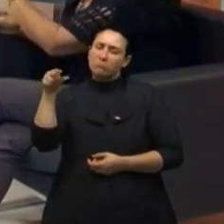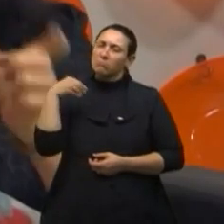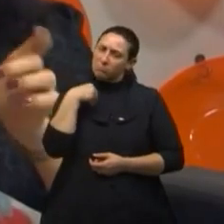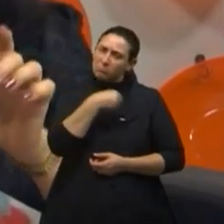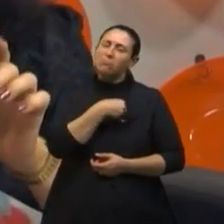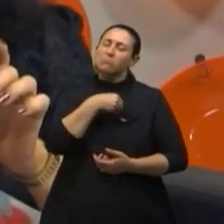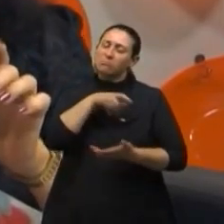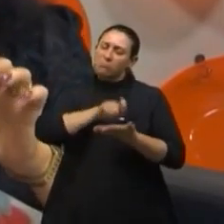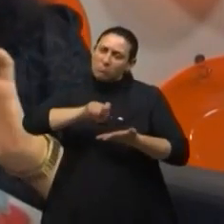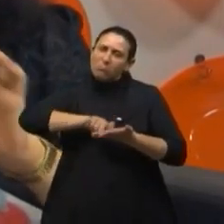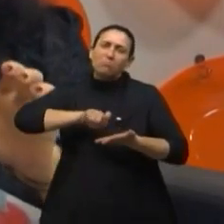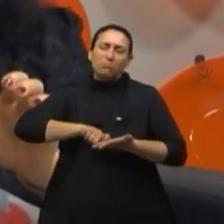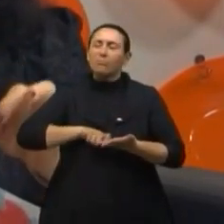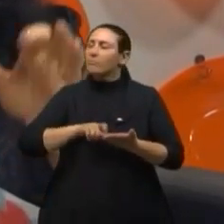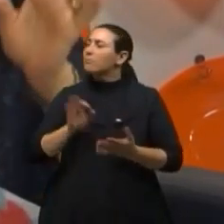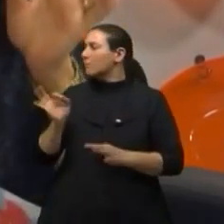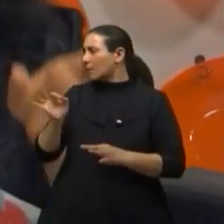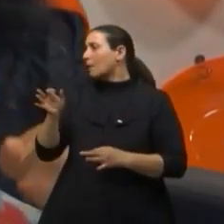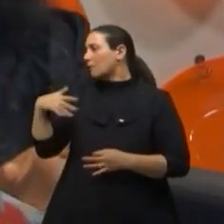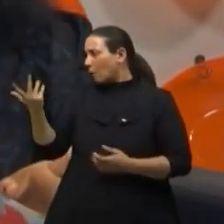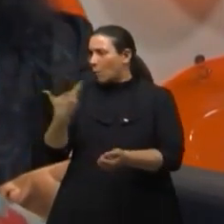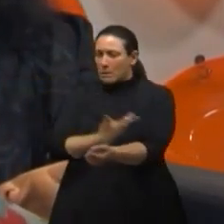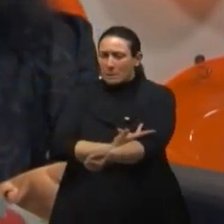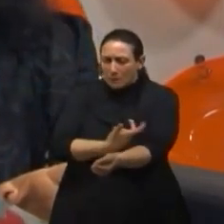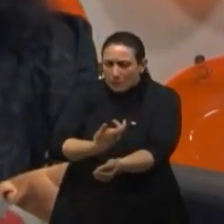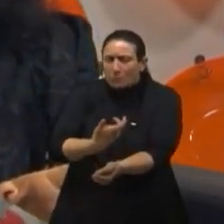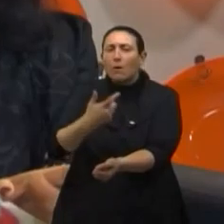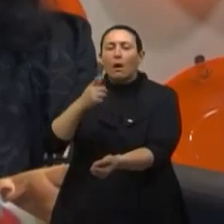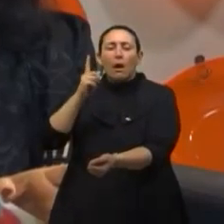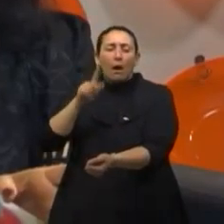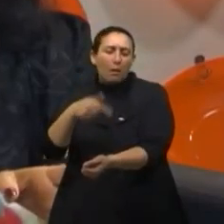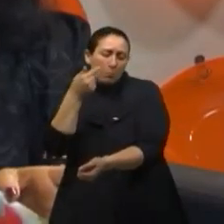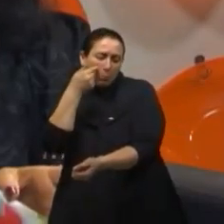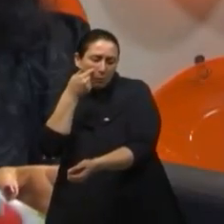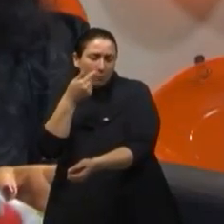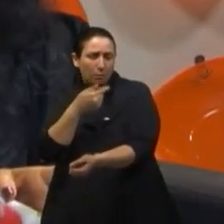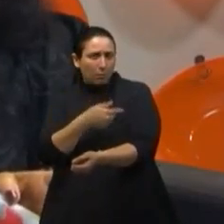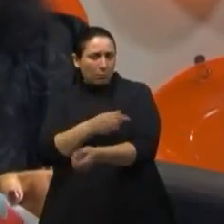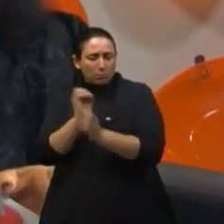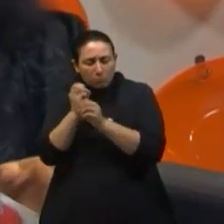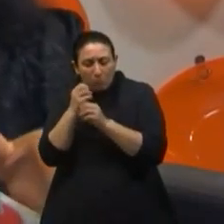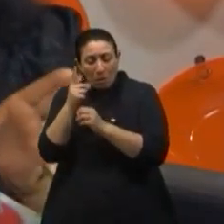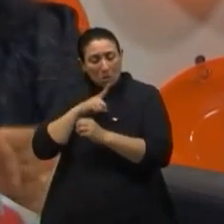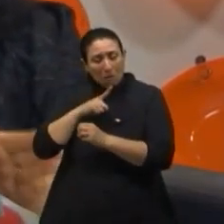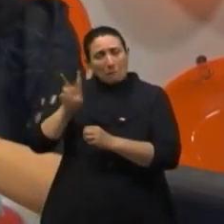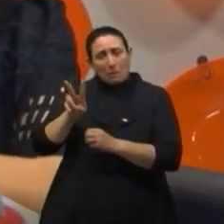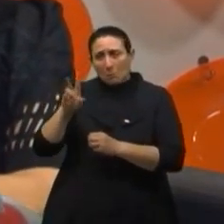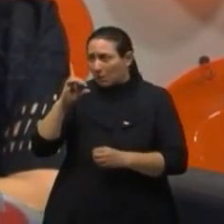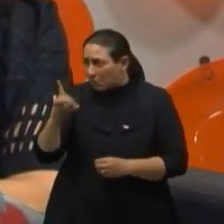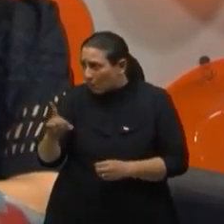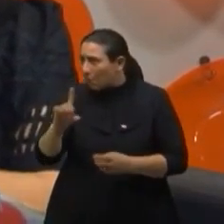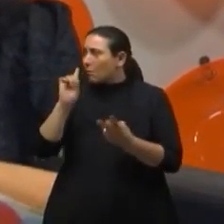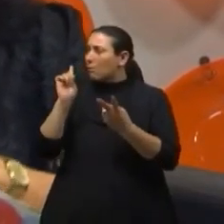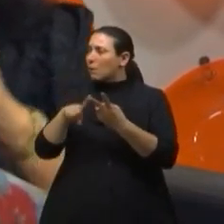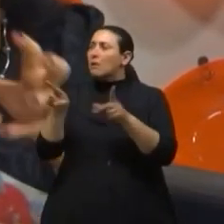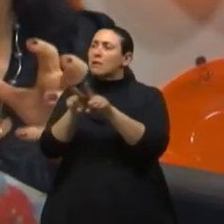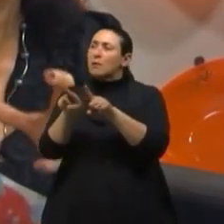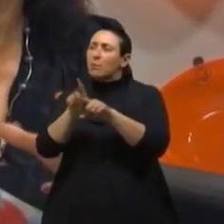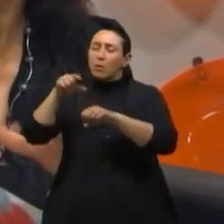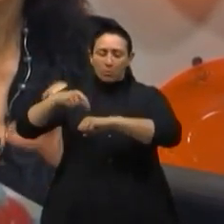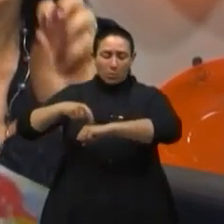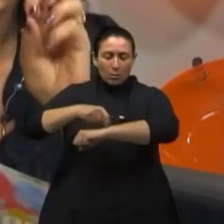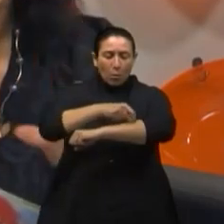são exames Associados né o exame para ver a ali a quantidade de vitamina D naquele organismo e a densitometria óssea para ver como